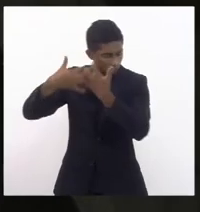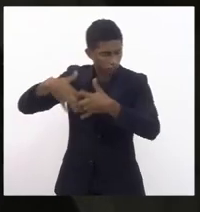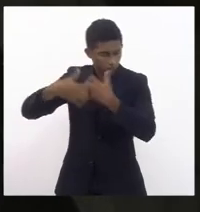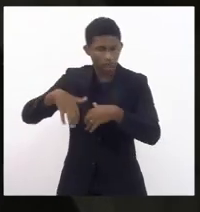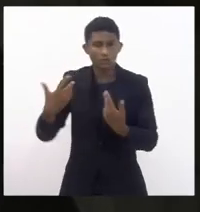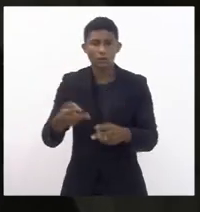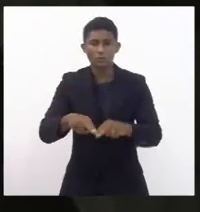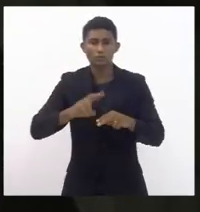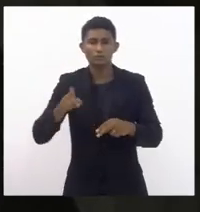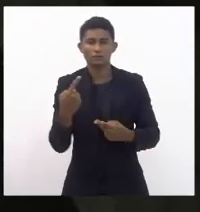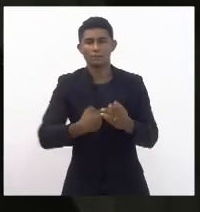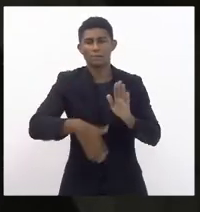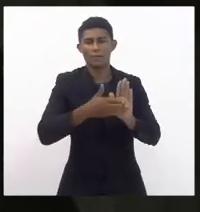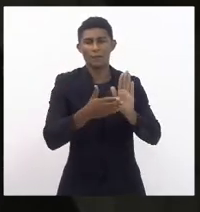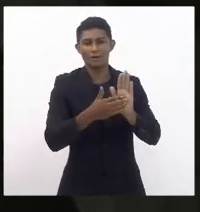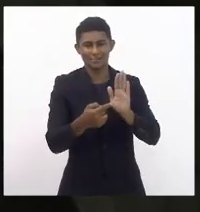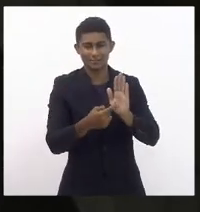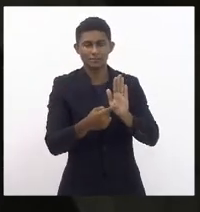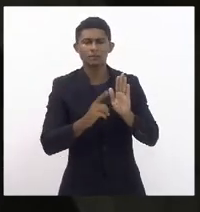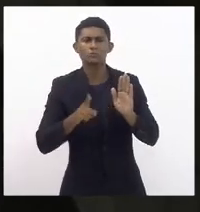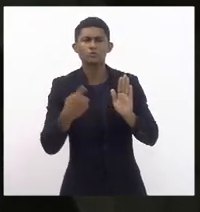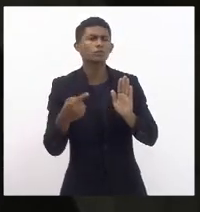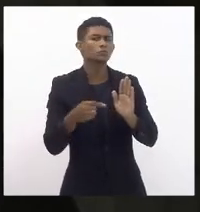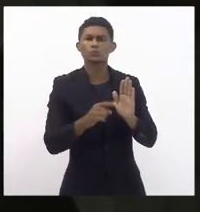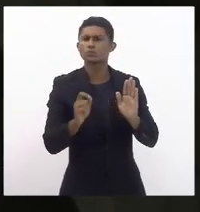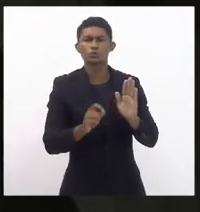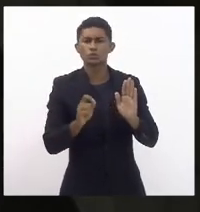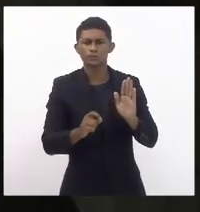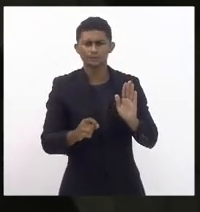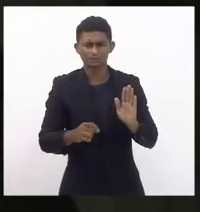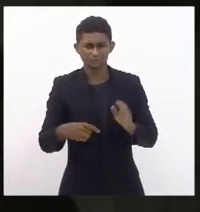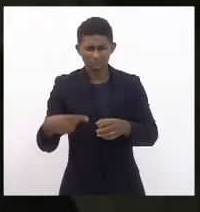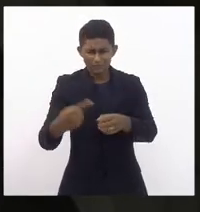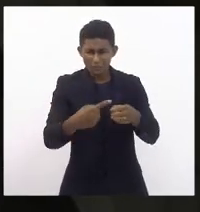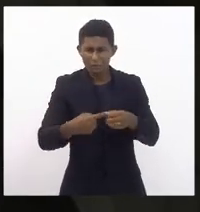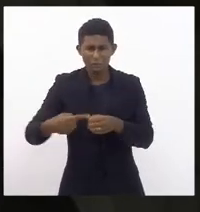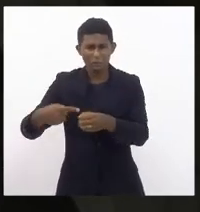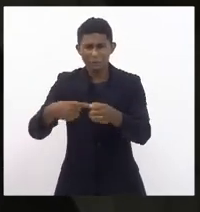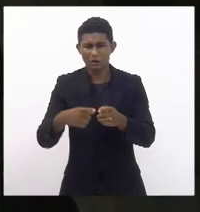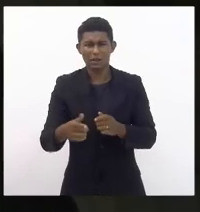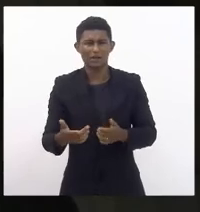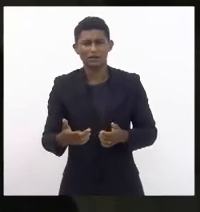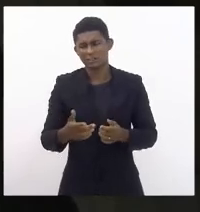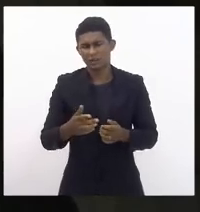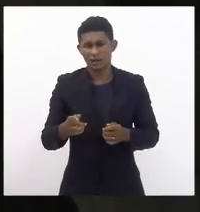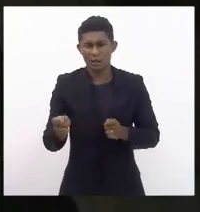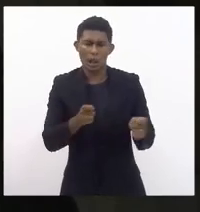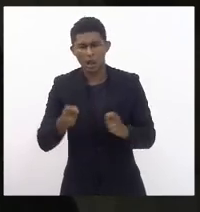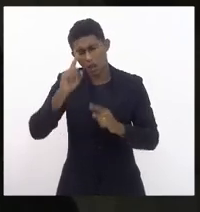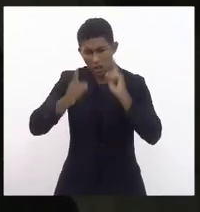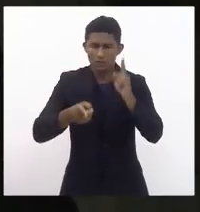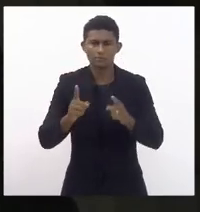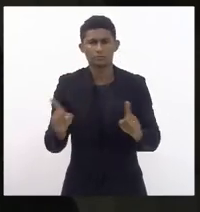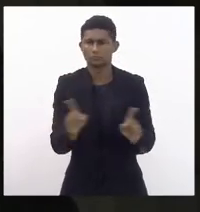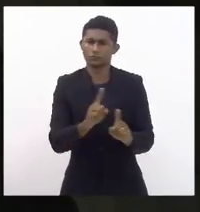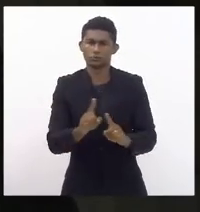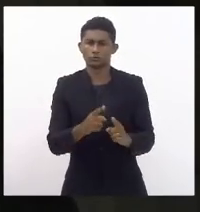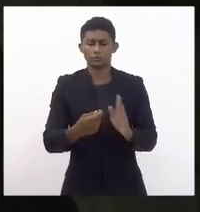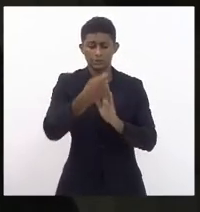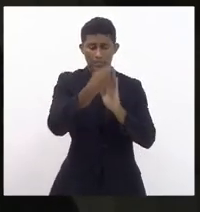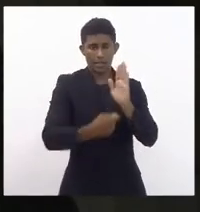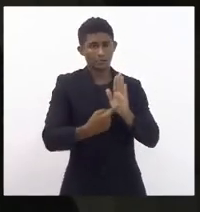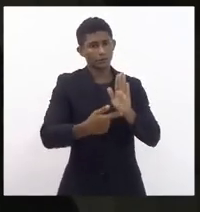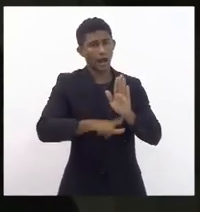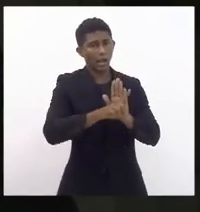essa proposta Deixa claro que a gente não tá fazendo nenhuma ingerência sobre municípios ao contrário do texto da Lei fica muito claro e